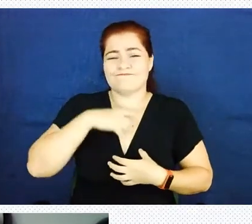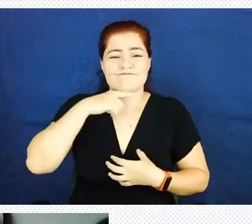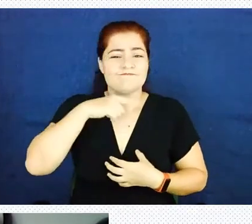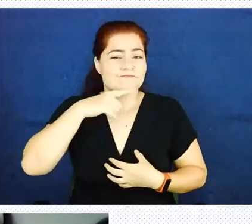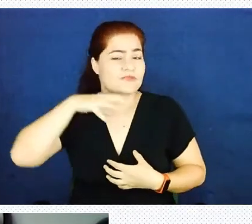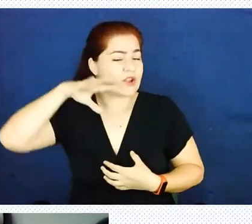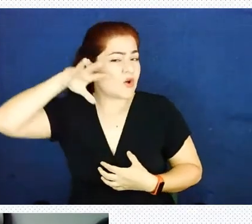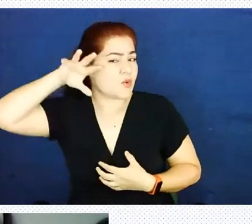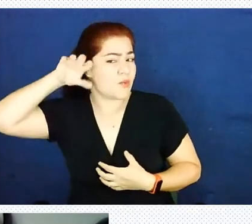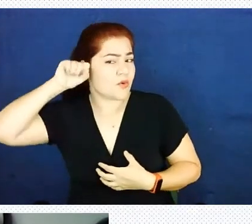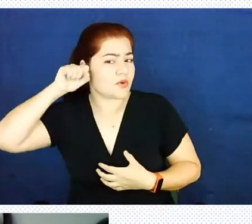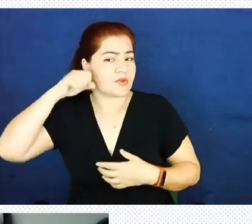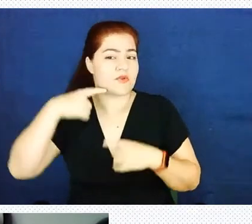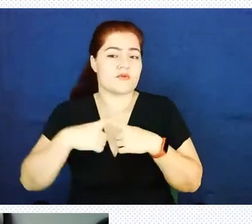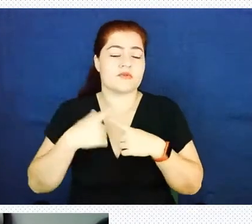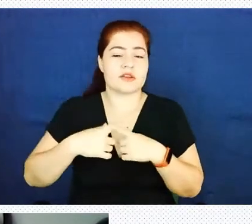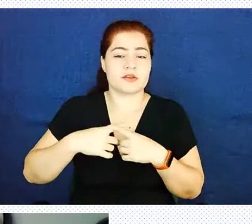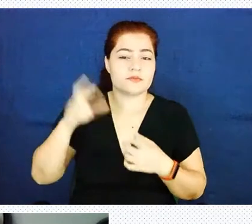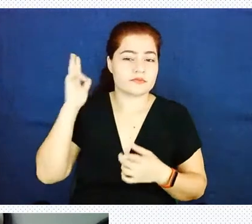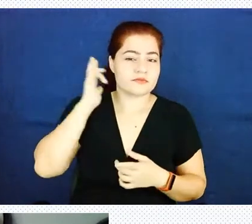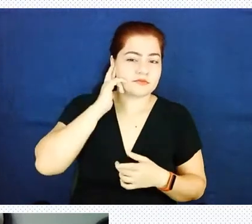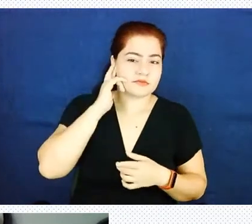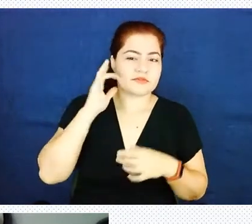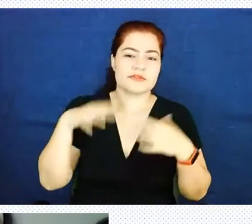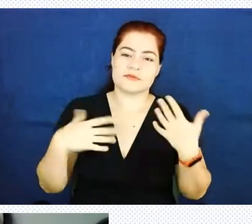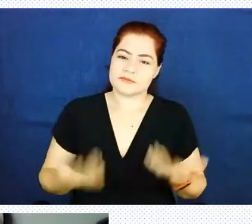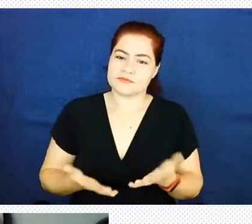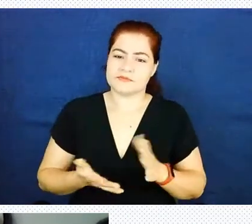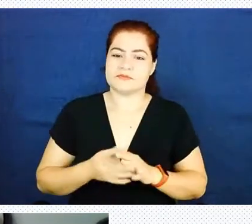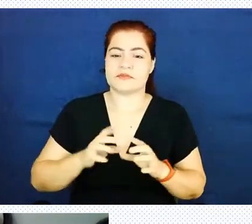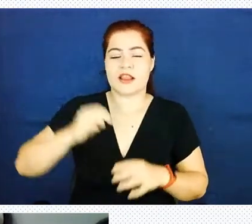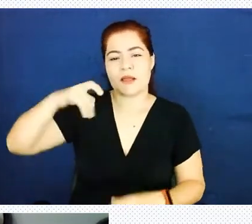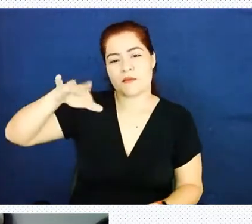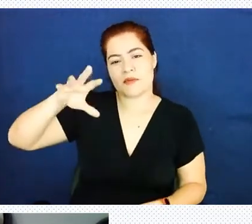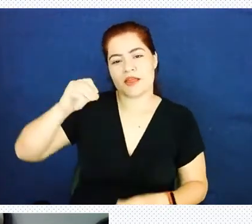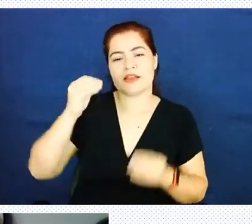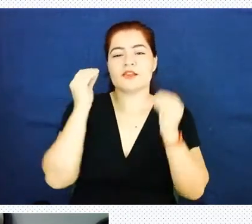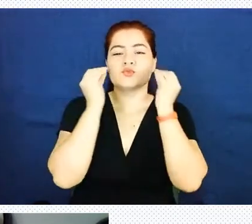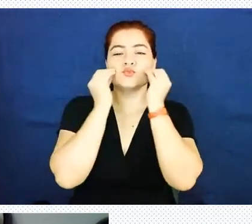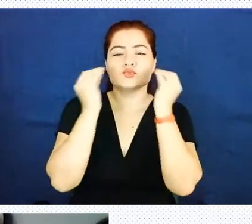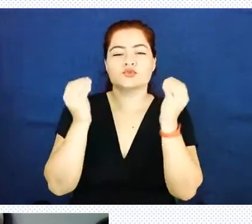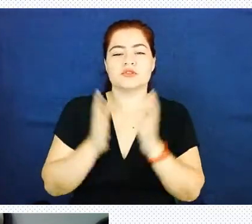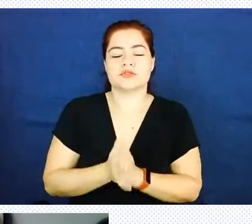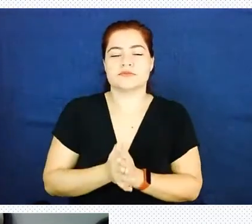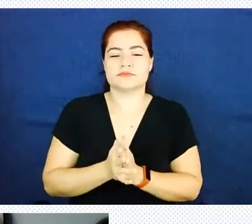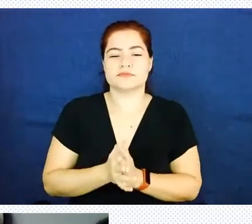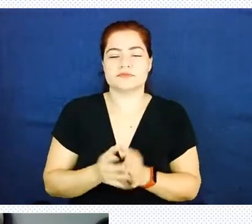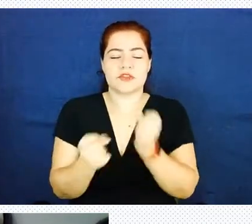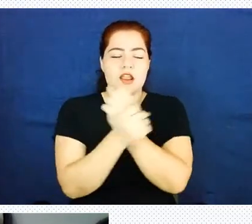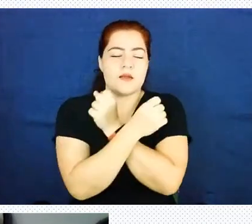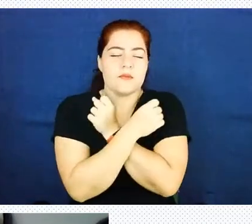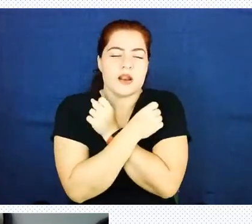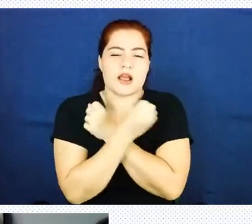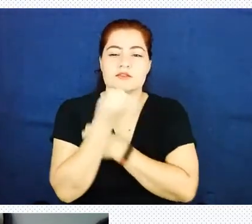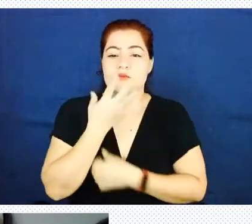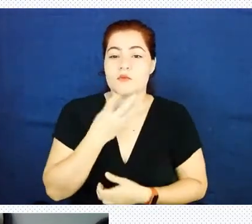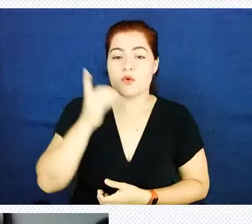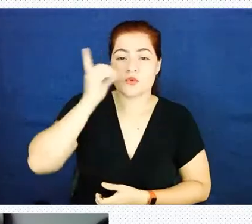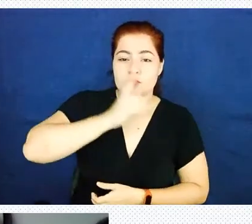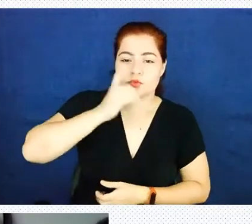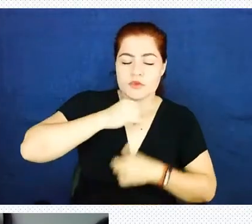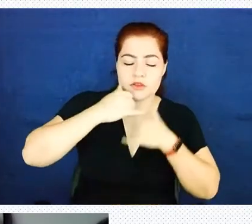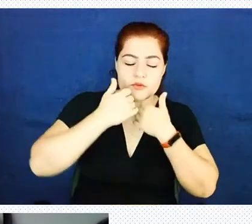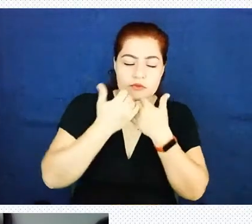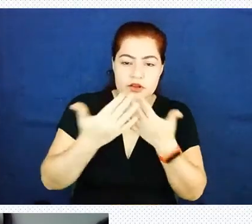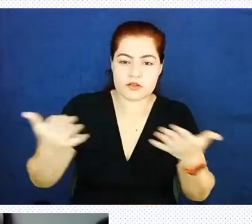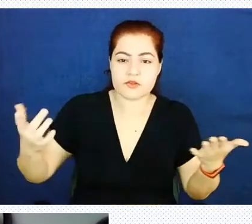pelos ouvidos do corpo. Maria, manda um beijo aí para Um a abraço, turma. um bom domingo para todos, que guardemos essas